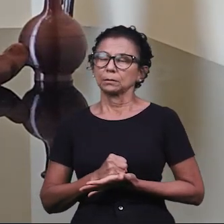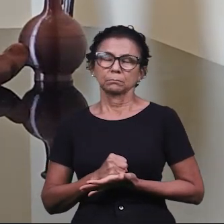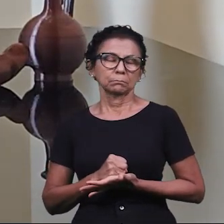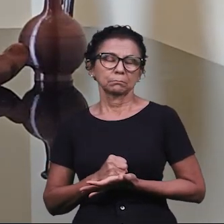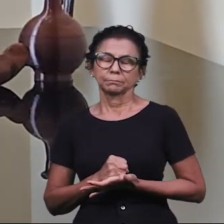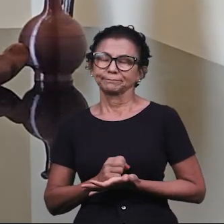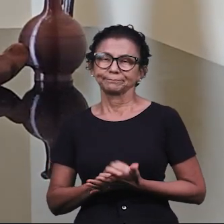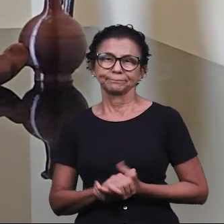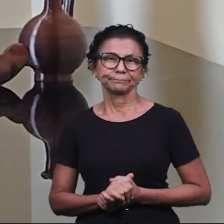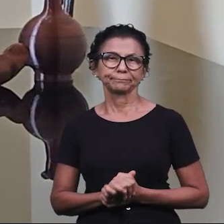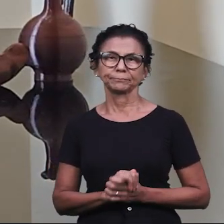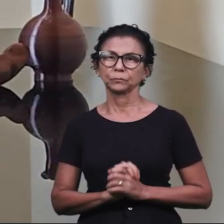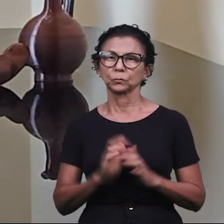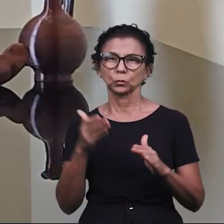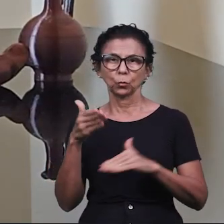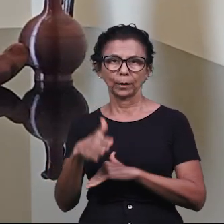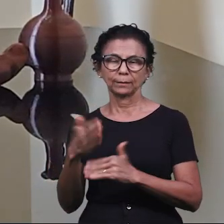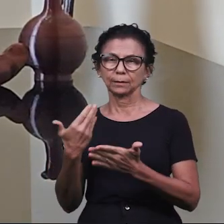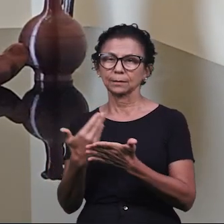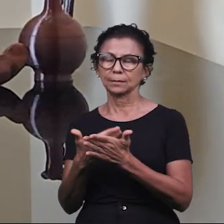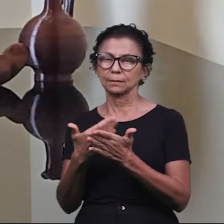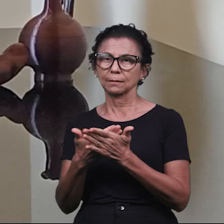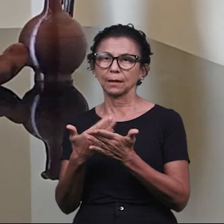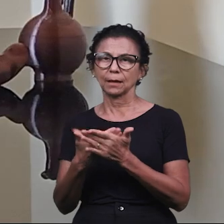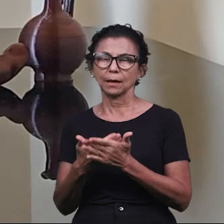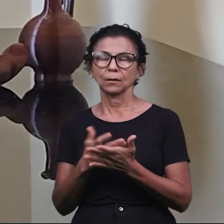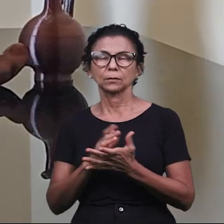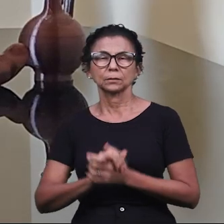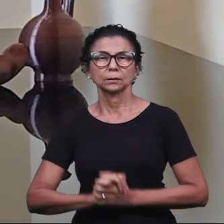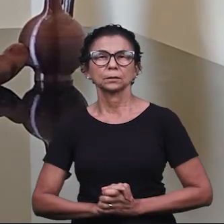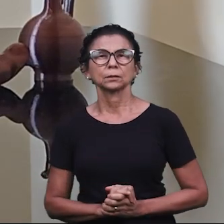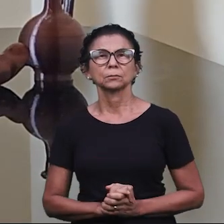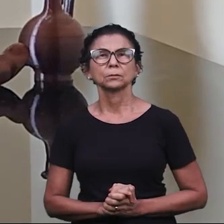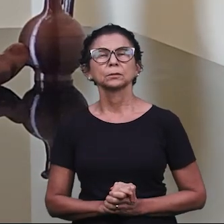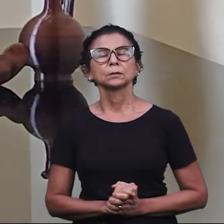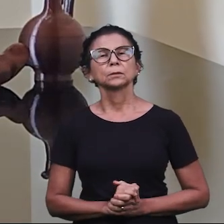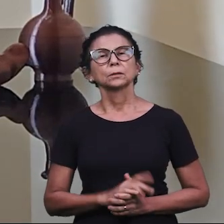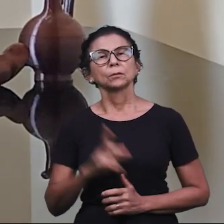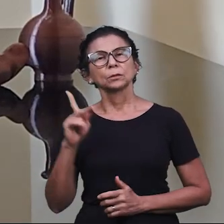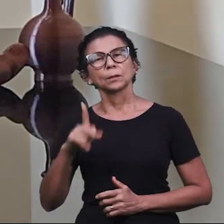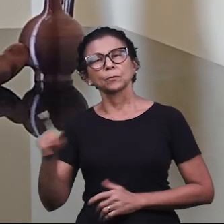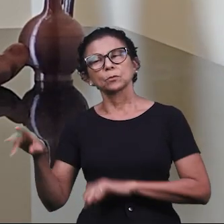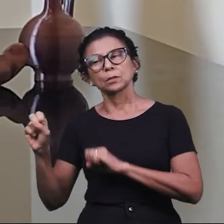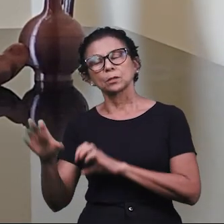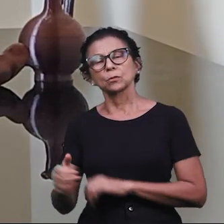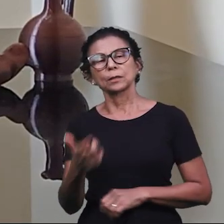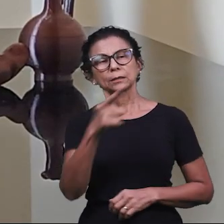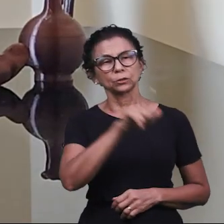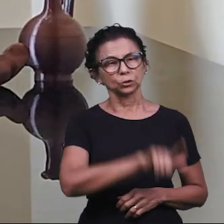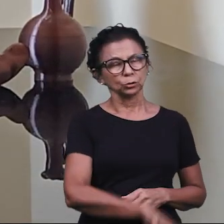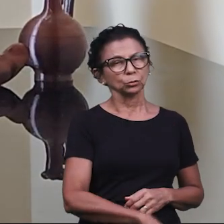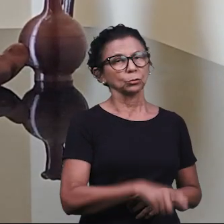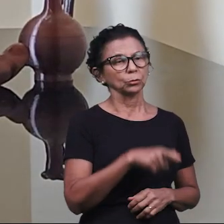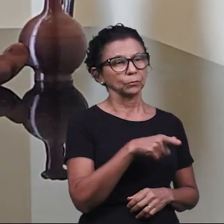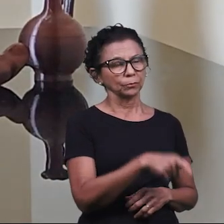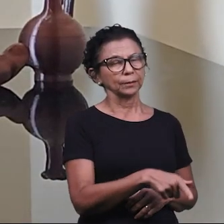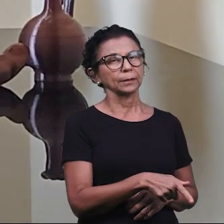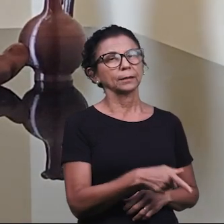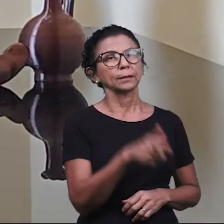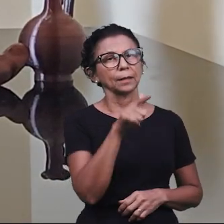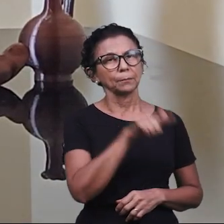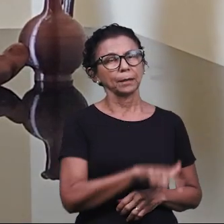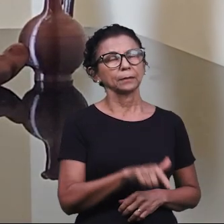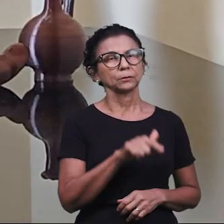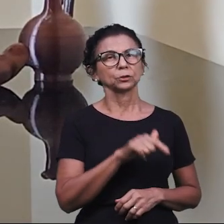lá fazendo parte da acessibilidade, reforçando os itens da aula. Agora eu vou então falar de